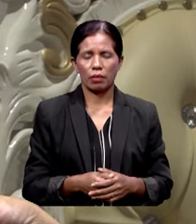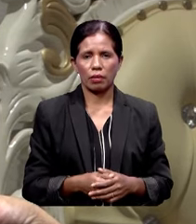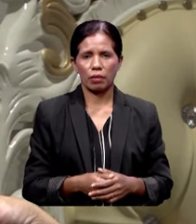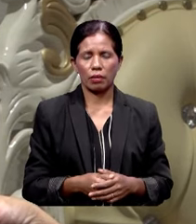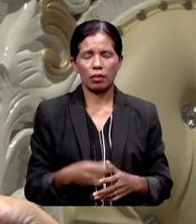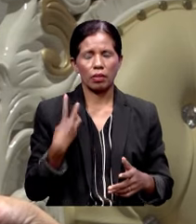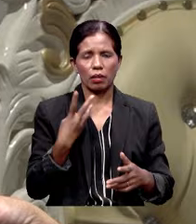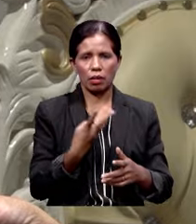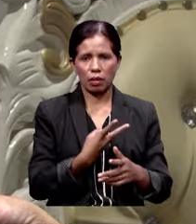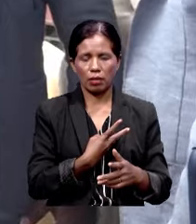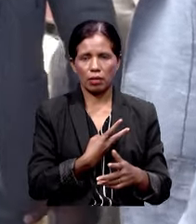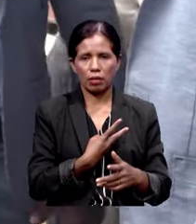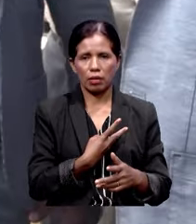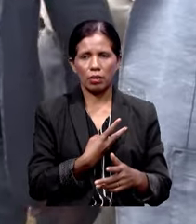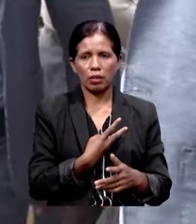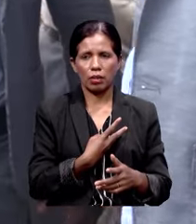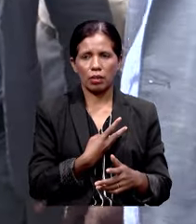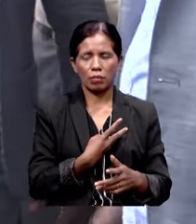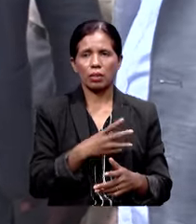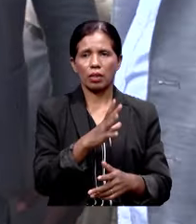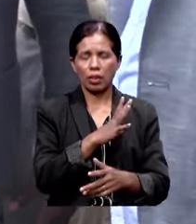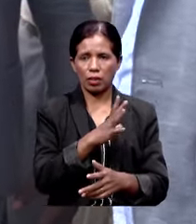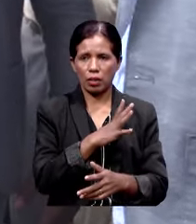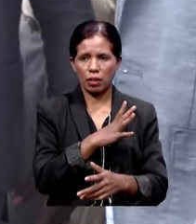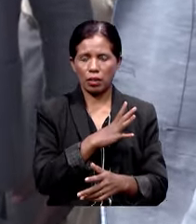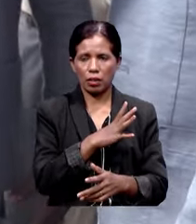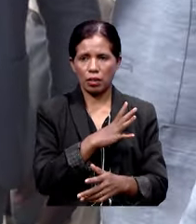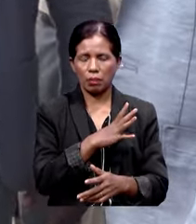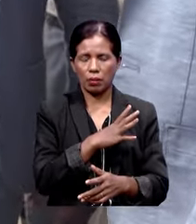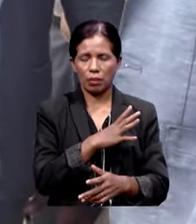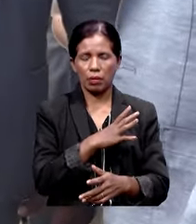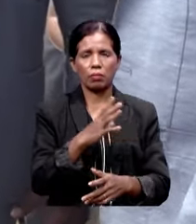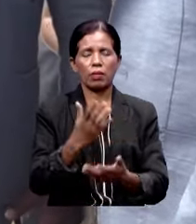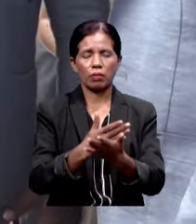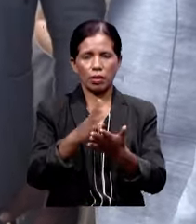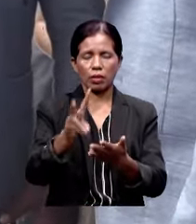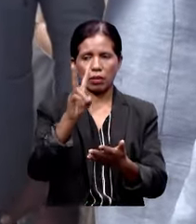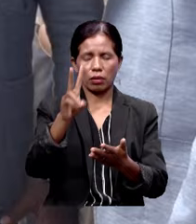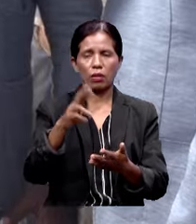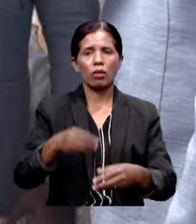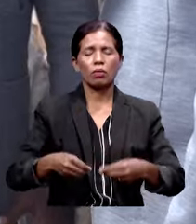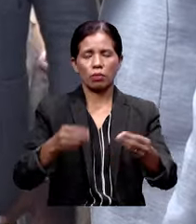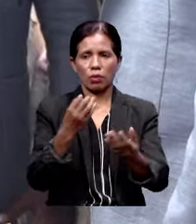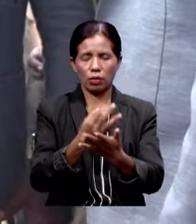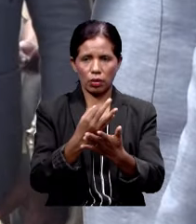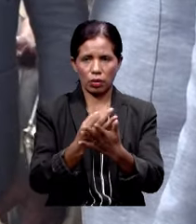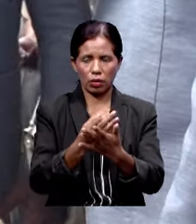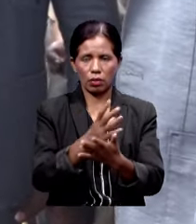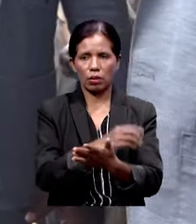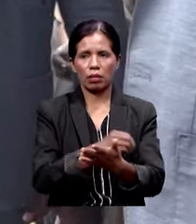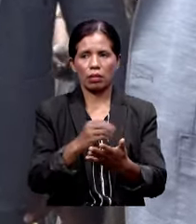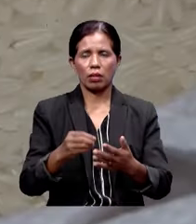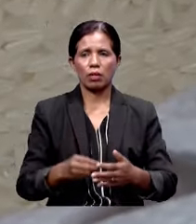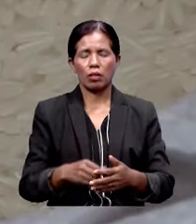provisionalmente também sei pendente ela, ba ida segundo fase ni yang o full subsidio ni o marca ruan